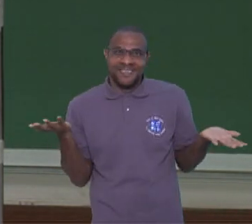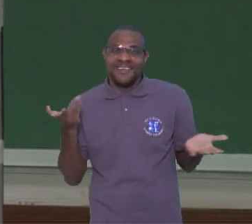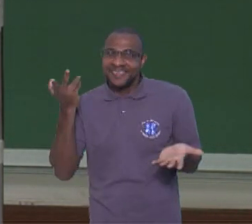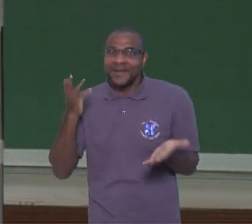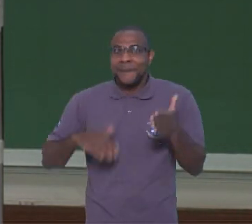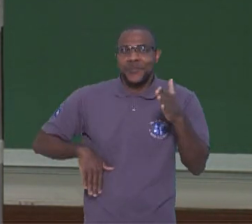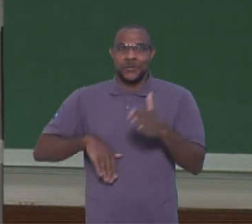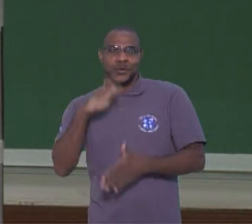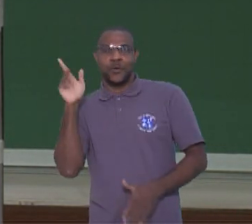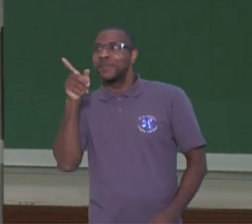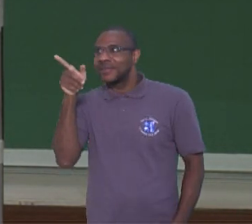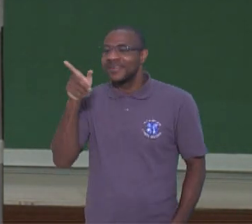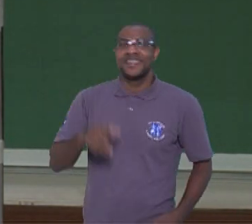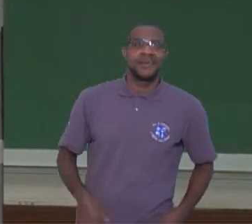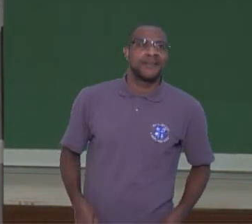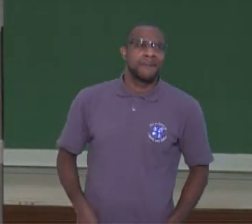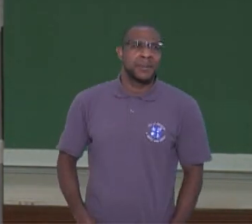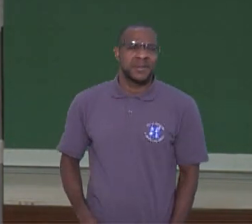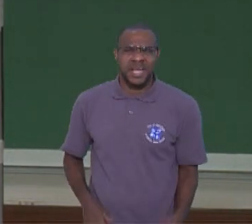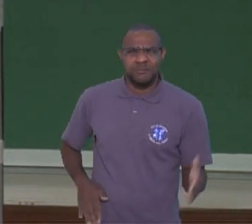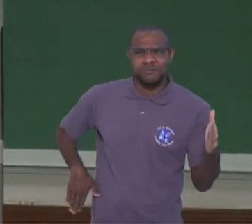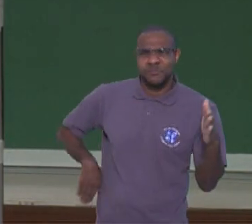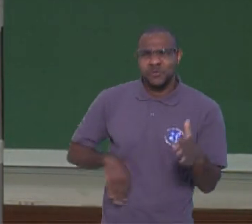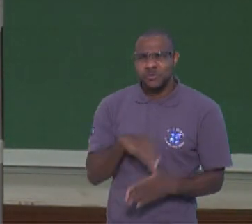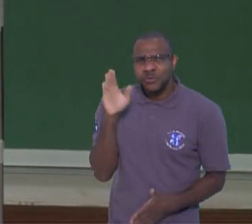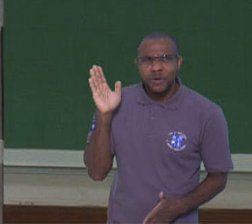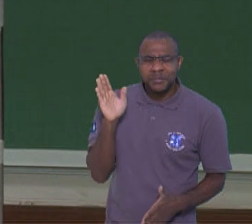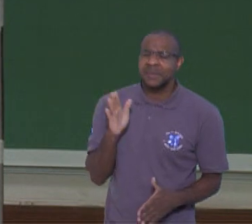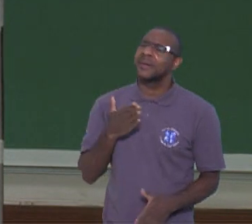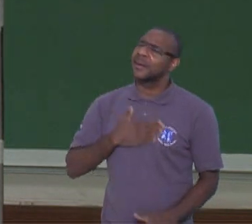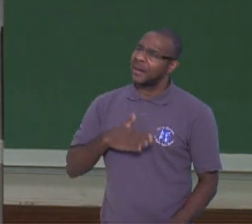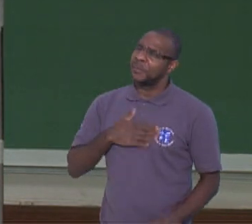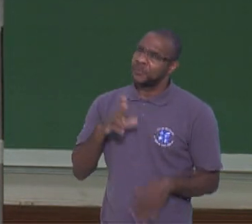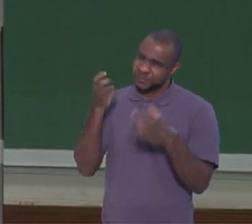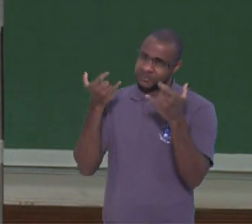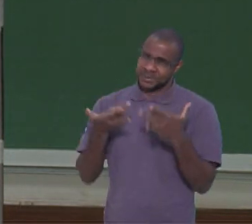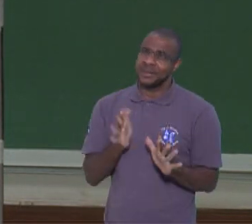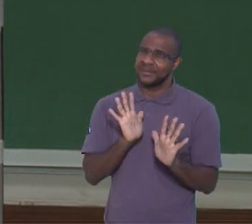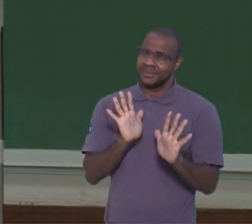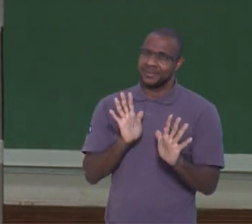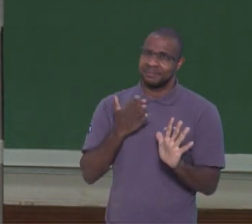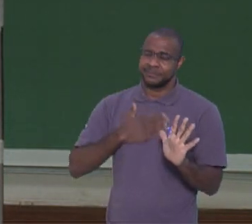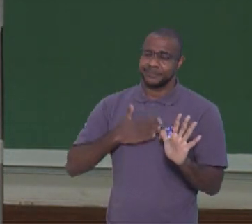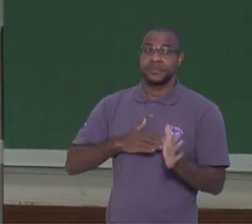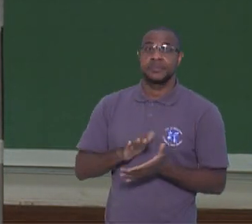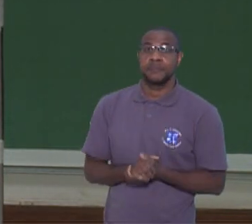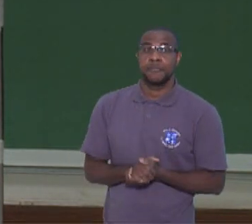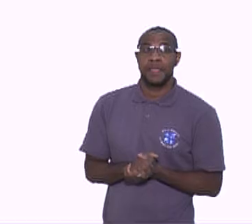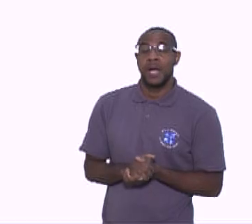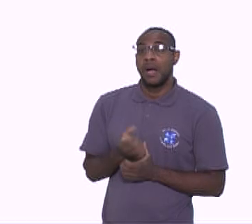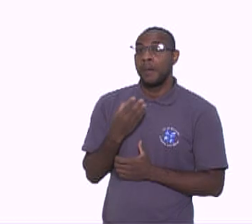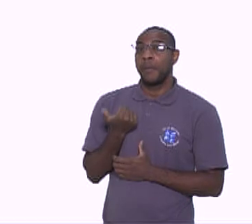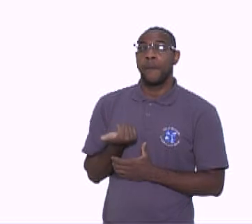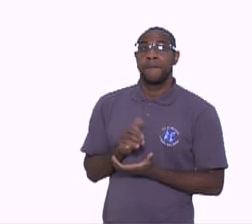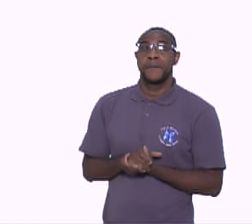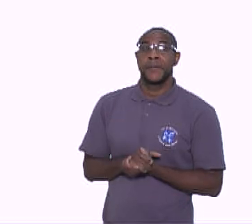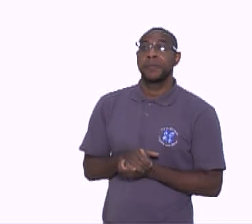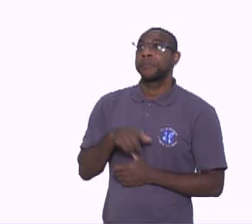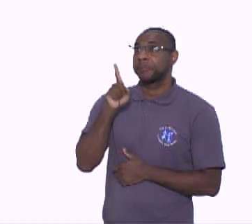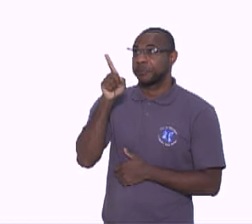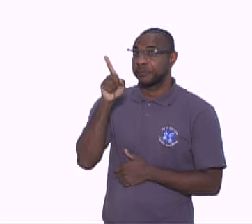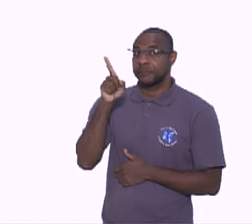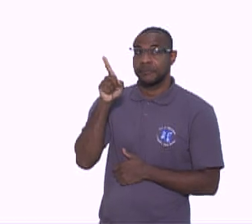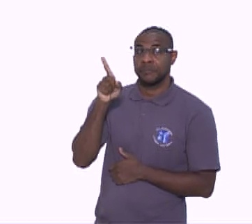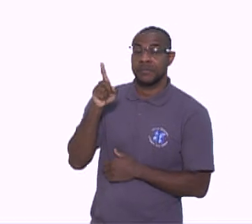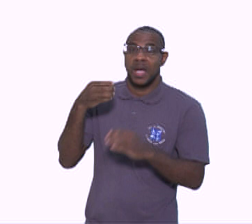vendo? Professor, método chutômetro? É, calma, calma. Já explico. Bom, para resolver uma equação de segundo